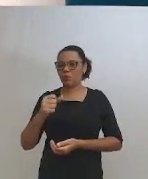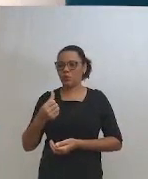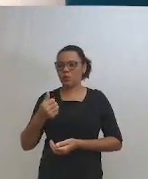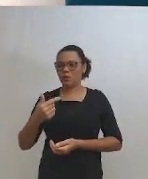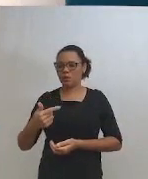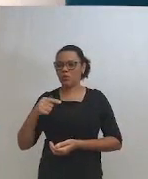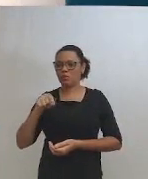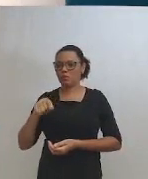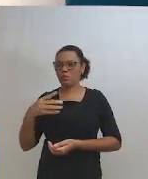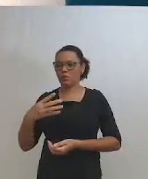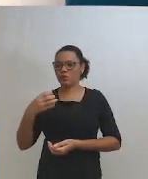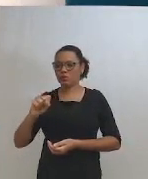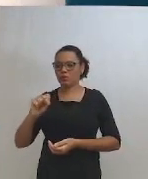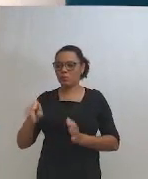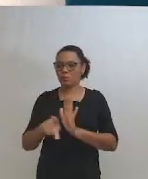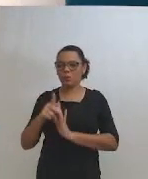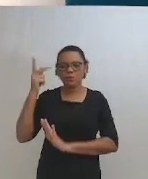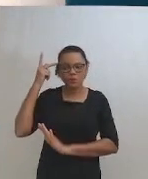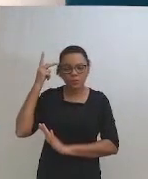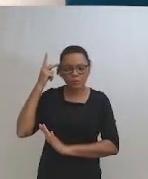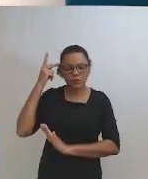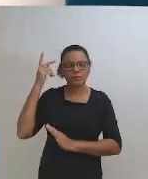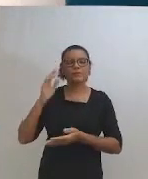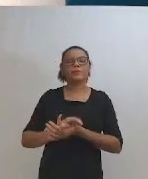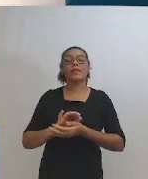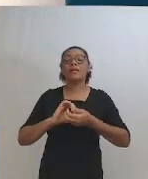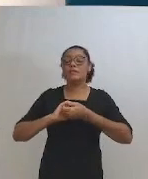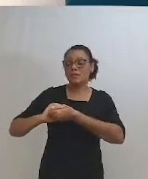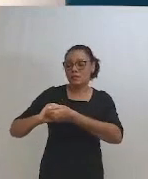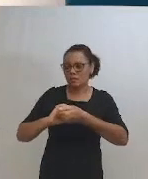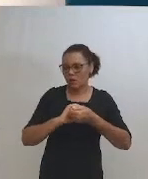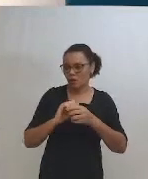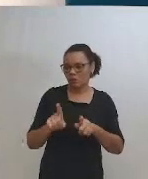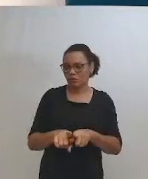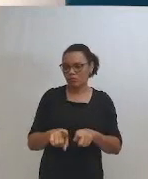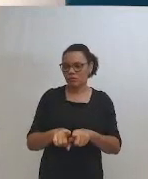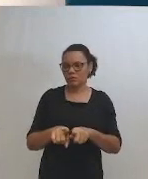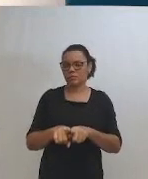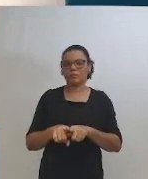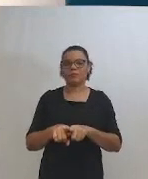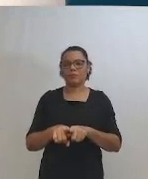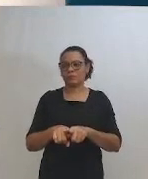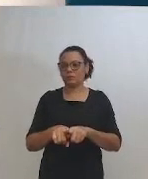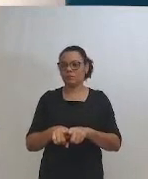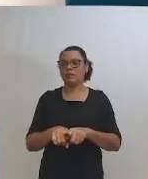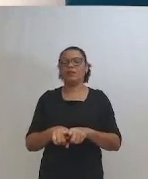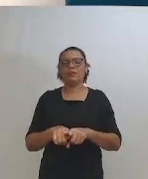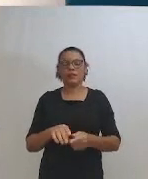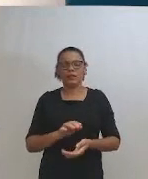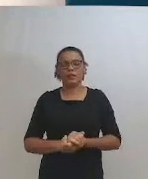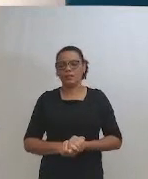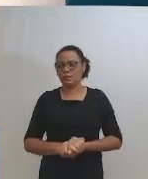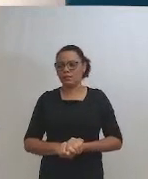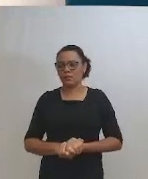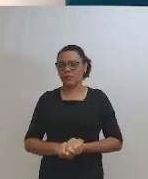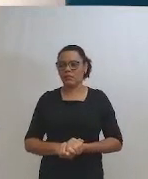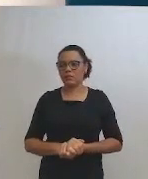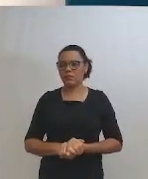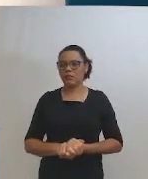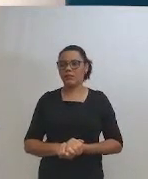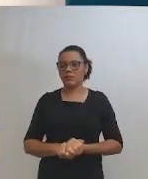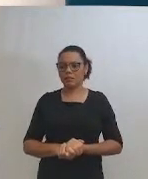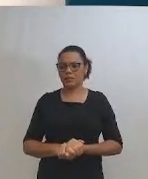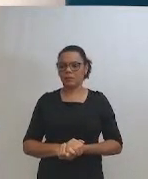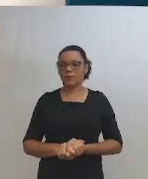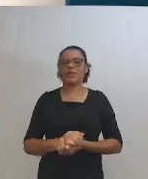ministros, saúdo também a doutora Luísa, Cristina,